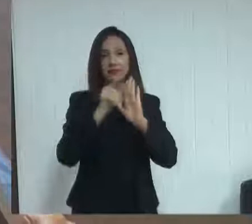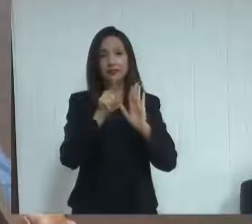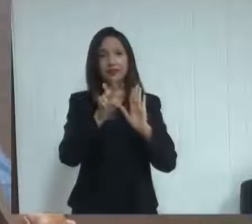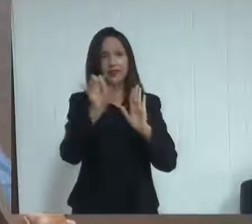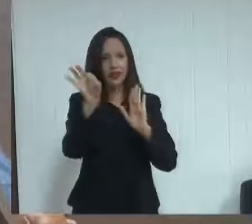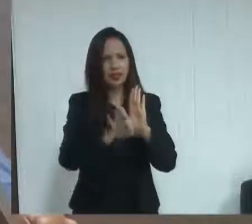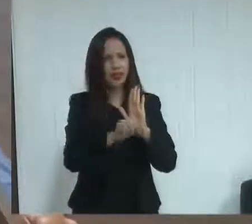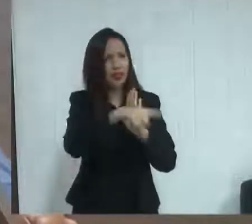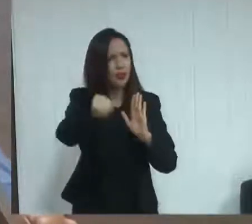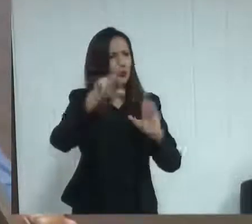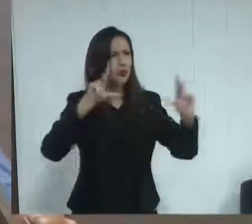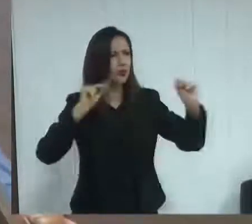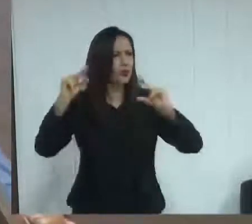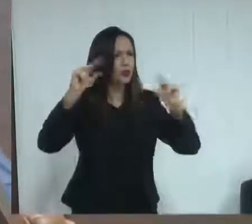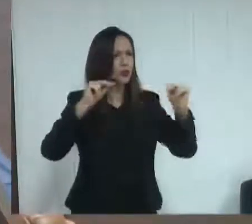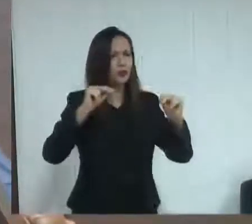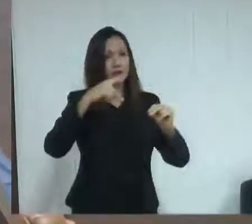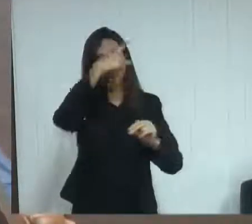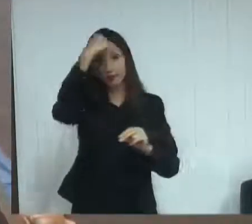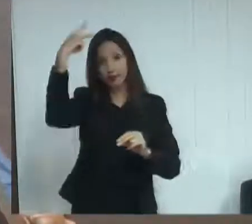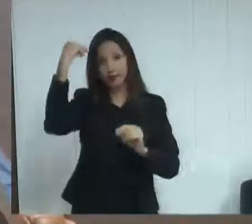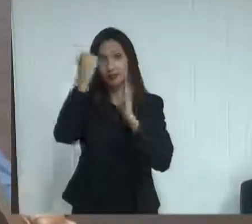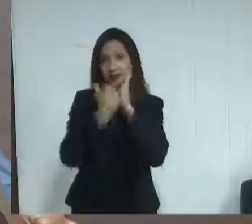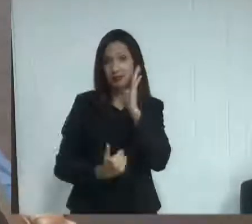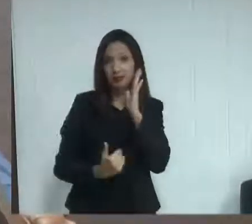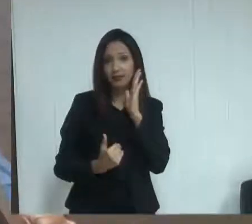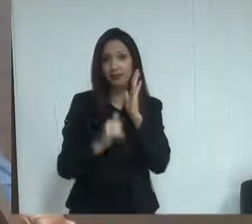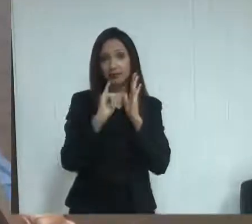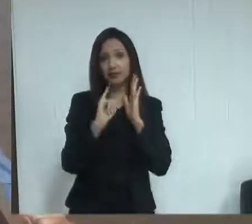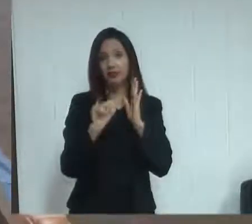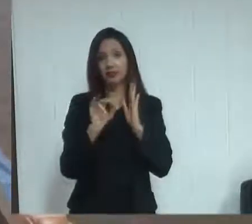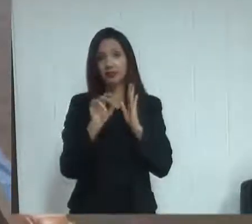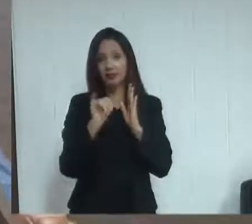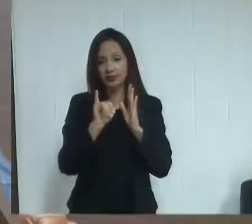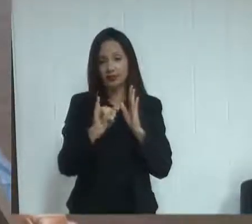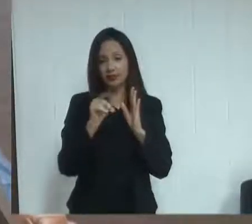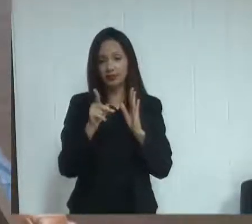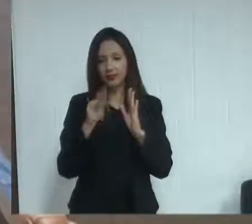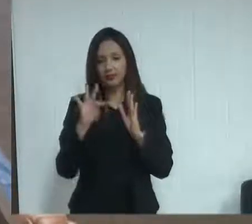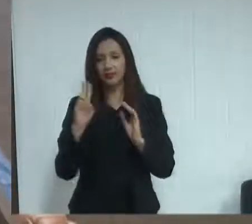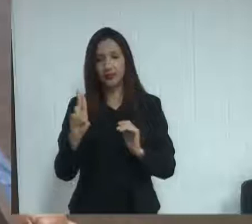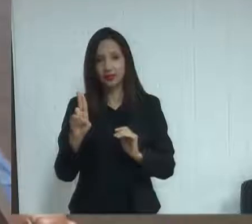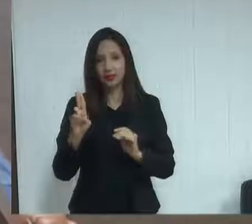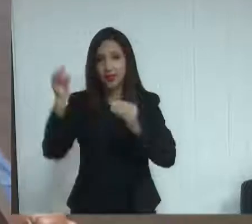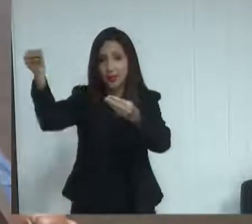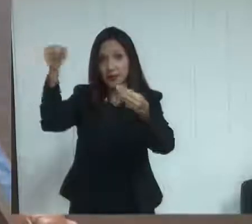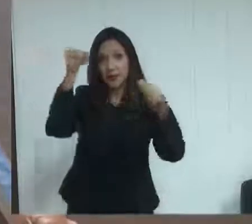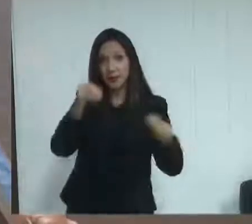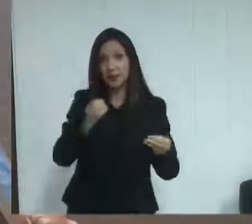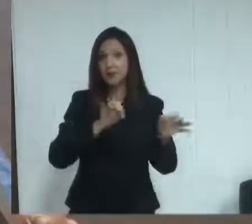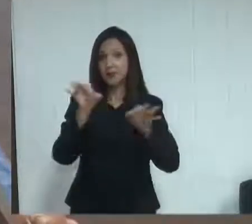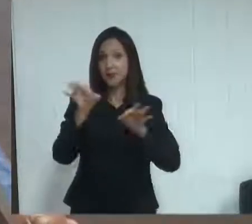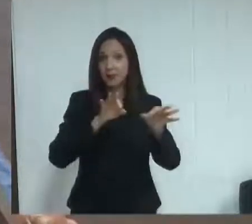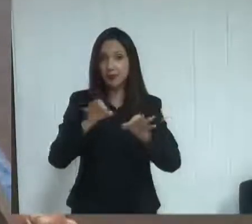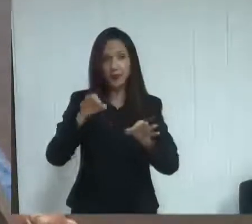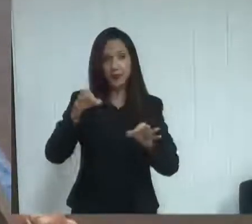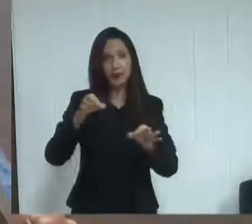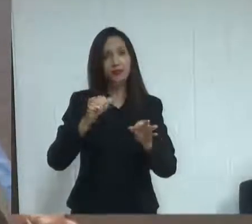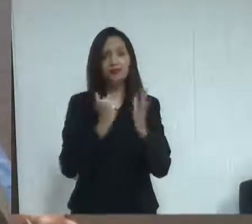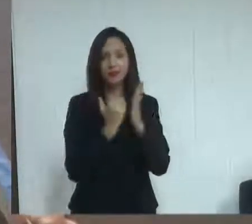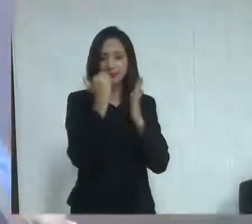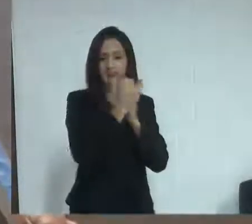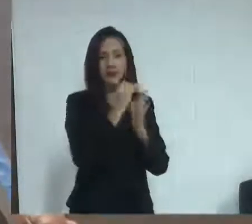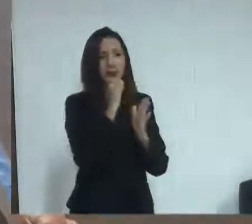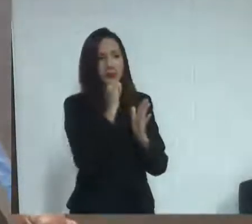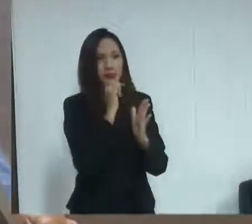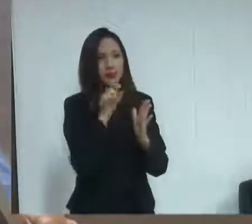iriam dizer que o Executivo abaixou o IPTU? Horas. Se ele mandasse um projeto para cá, aumentando, por